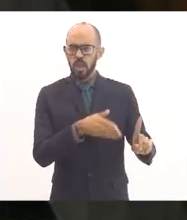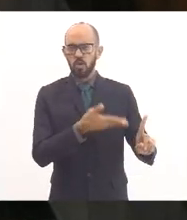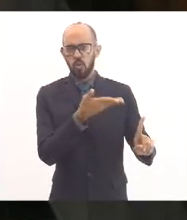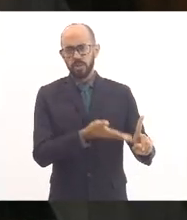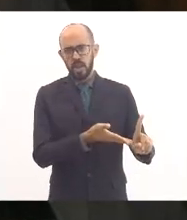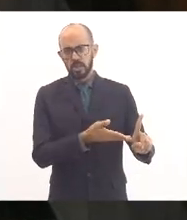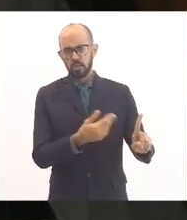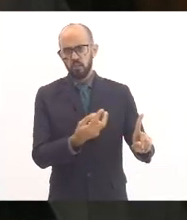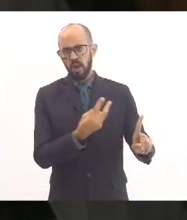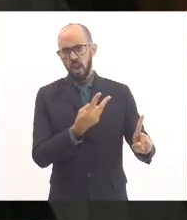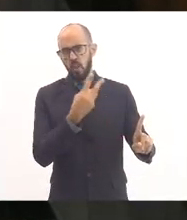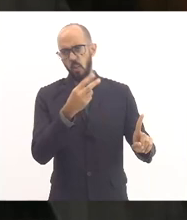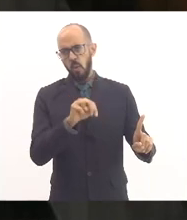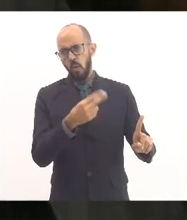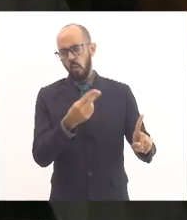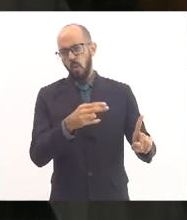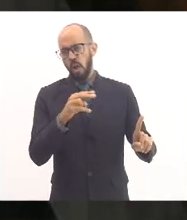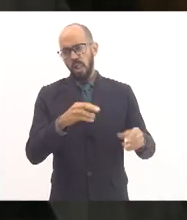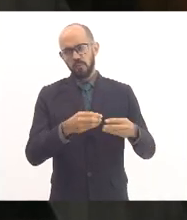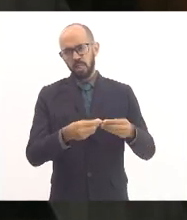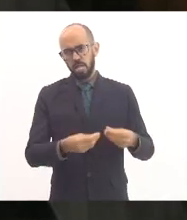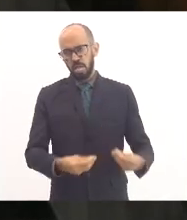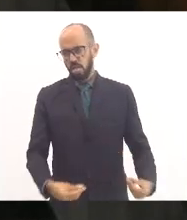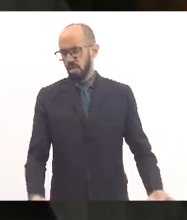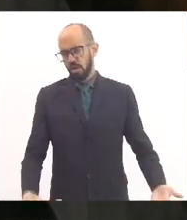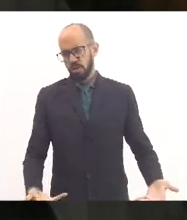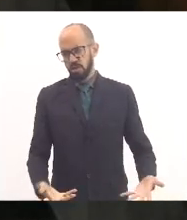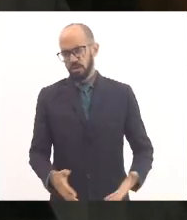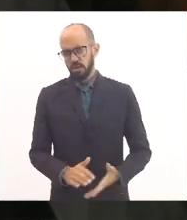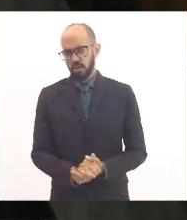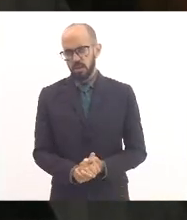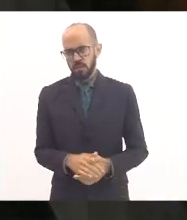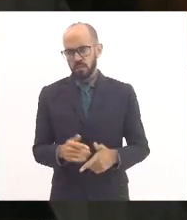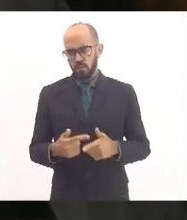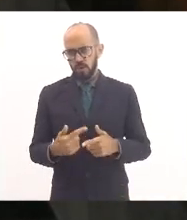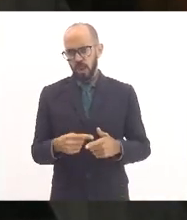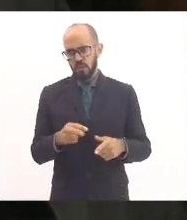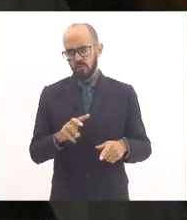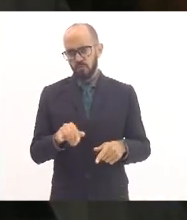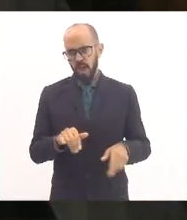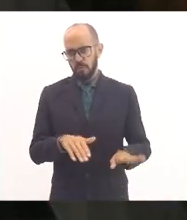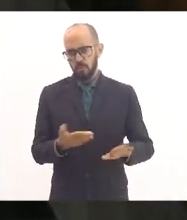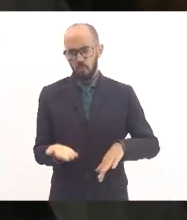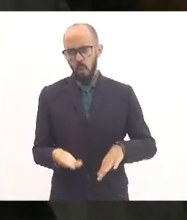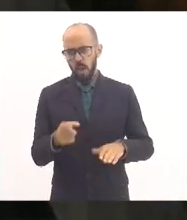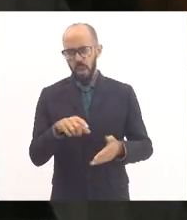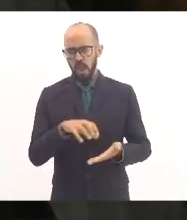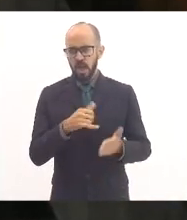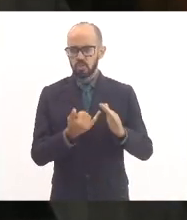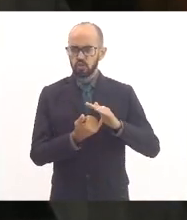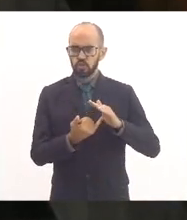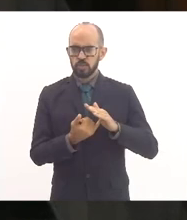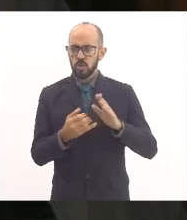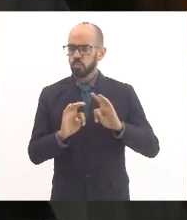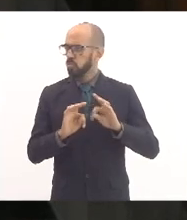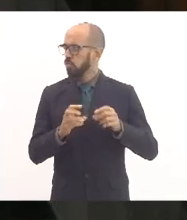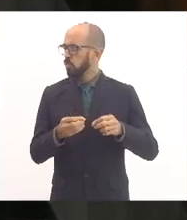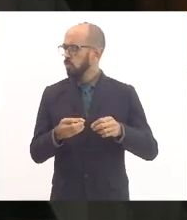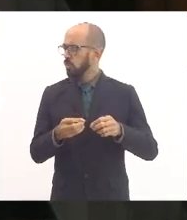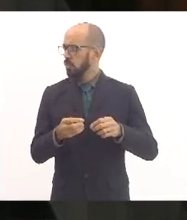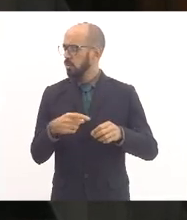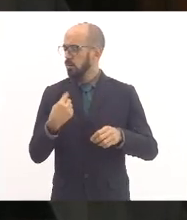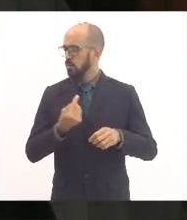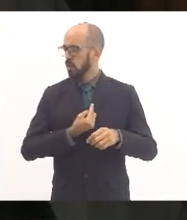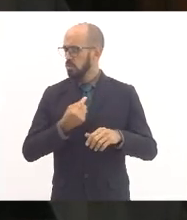ou ela vai definhar porque o corpo que são os a gente vai morrer nós estamos morrendo nós